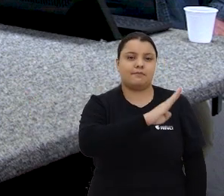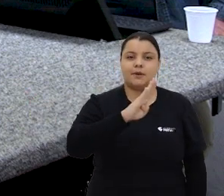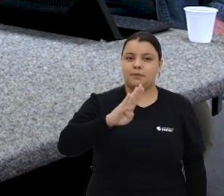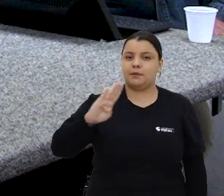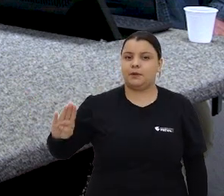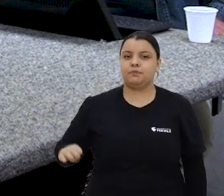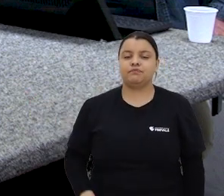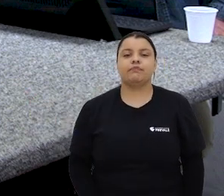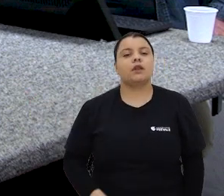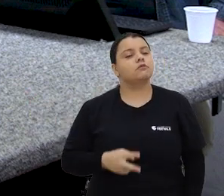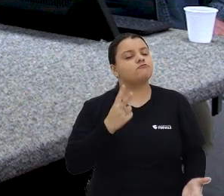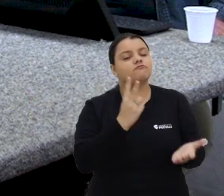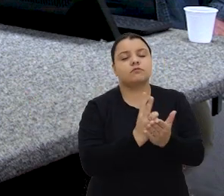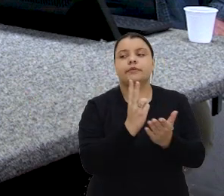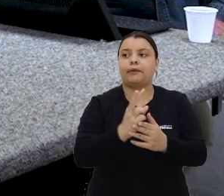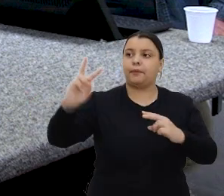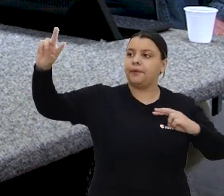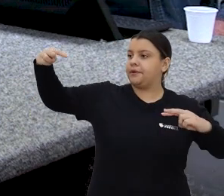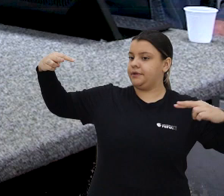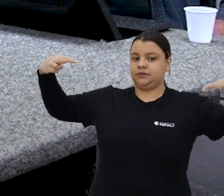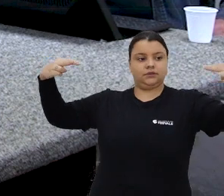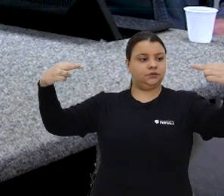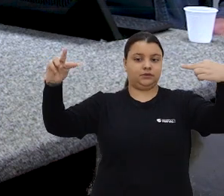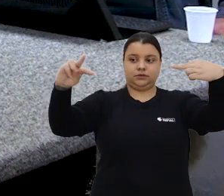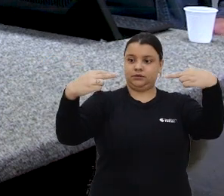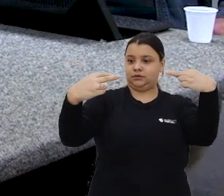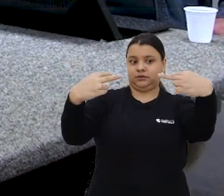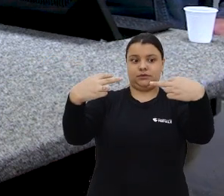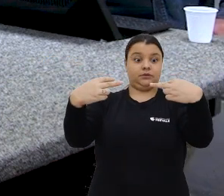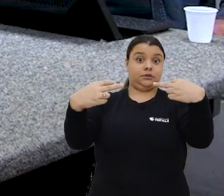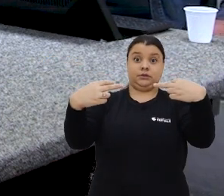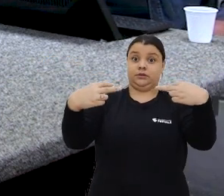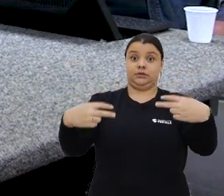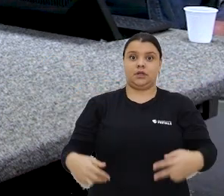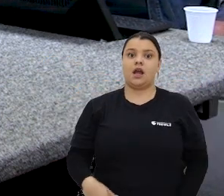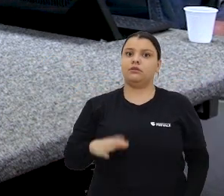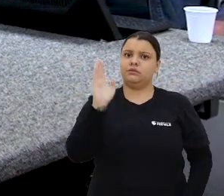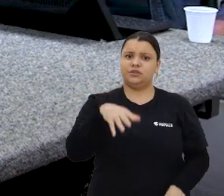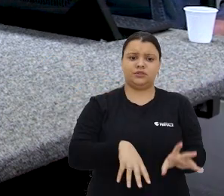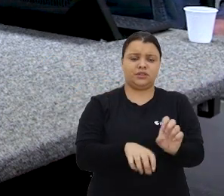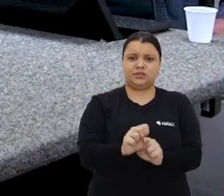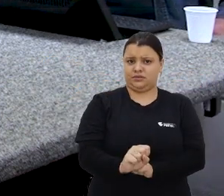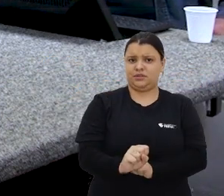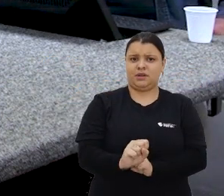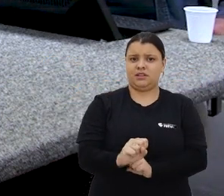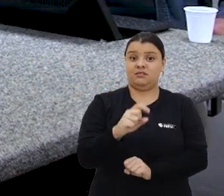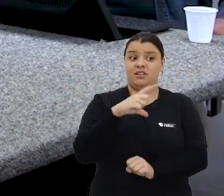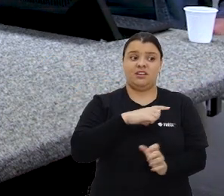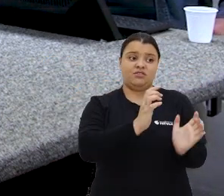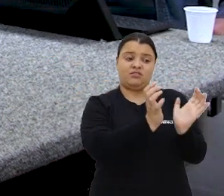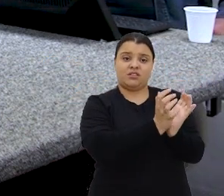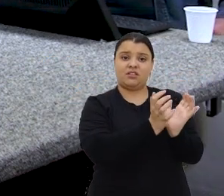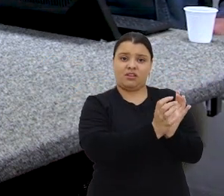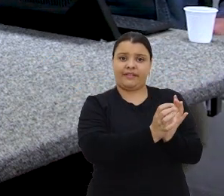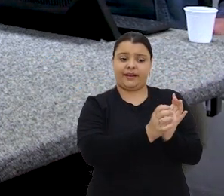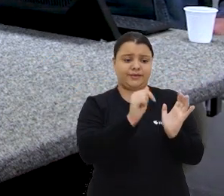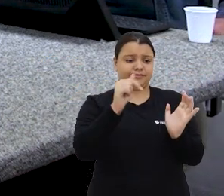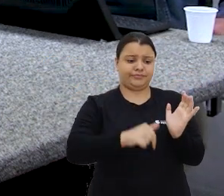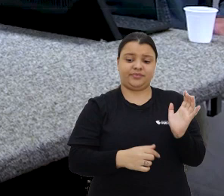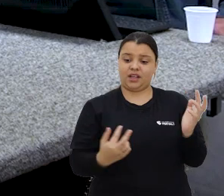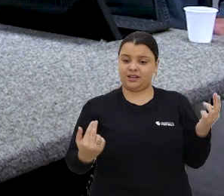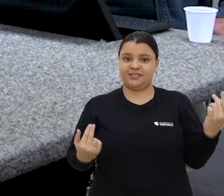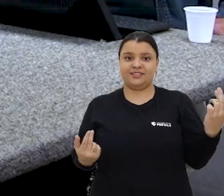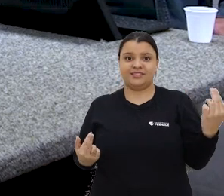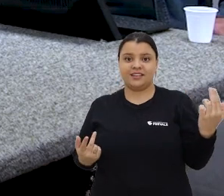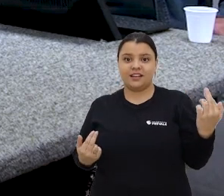inteiro sendo vigiado. Isso que eu já era formado e alguns colegas que ocupavam a mesma função que